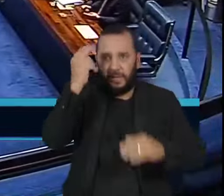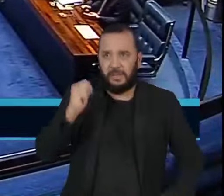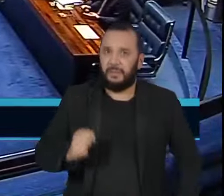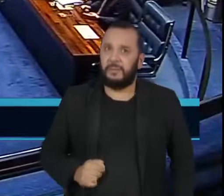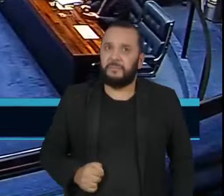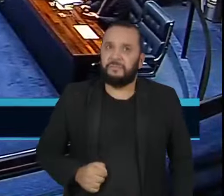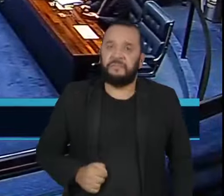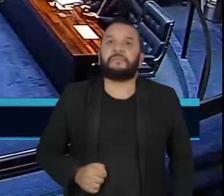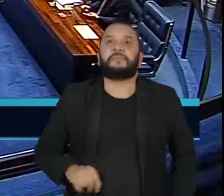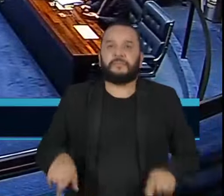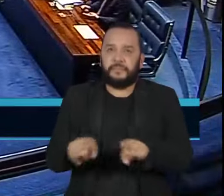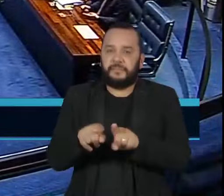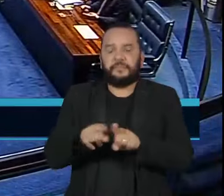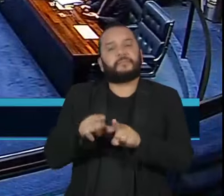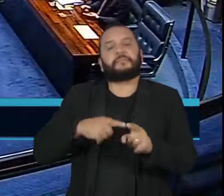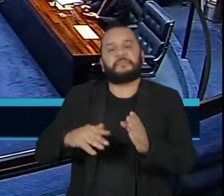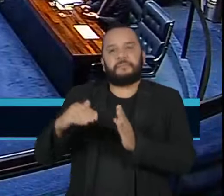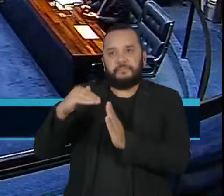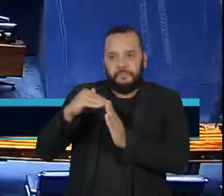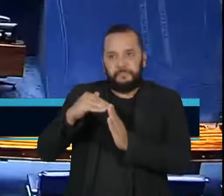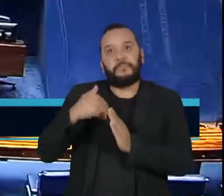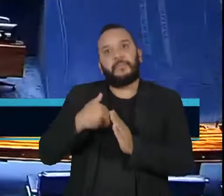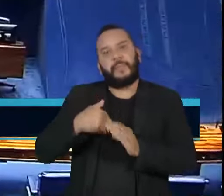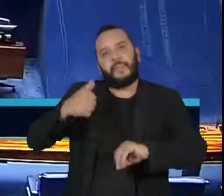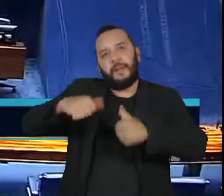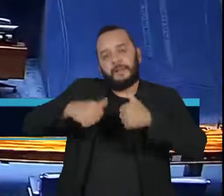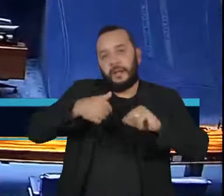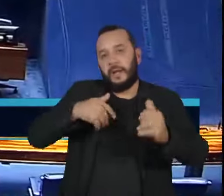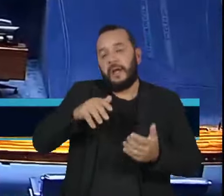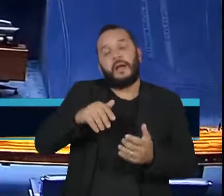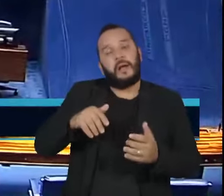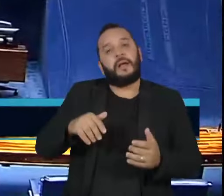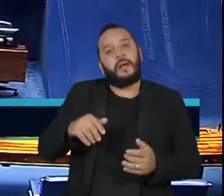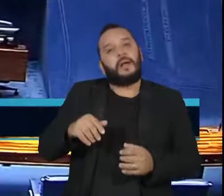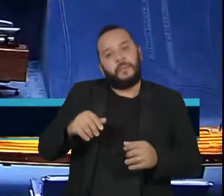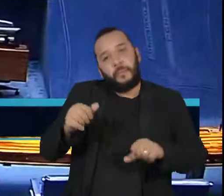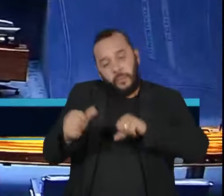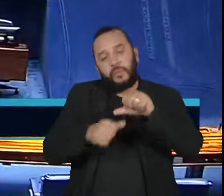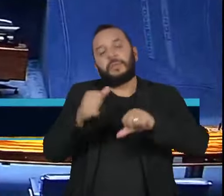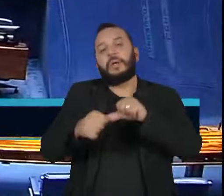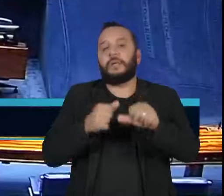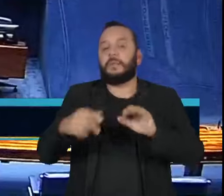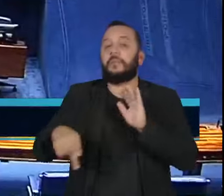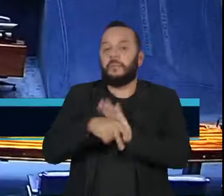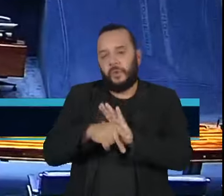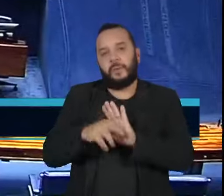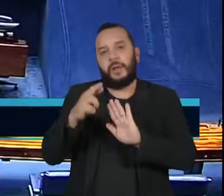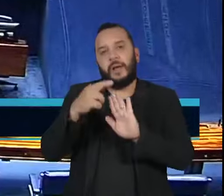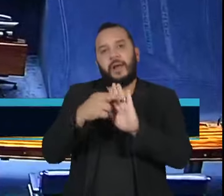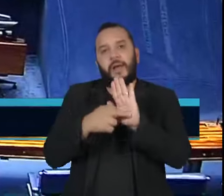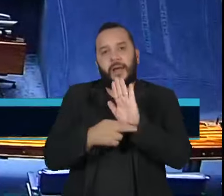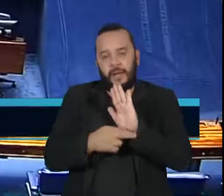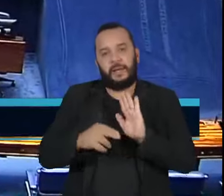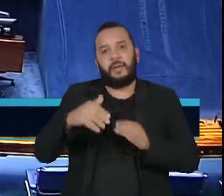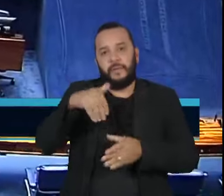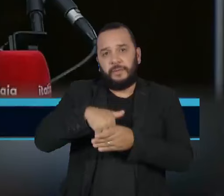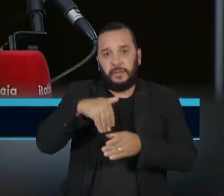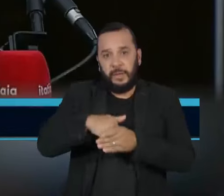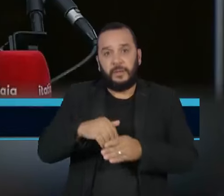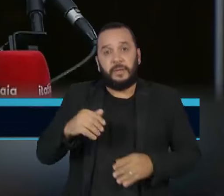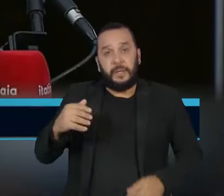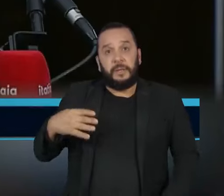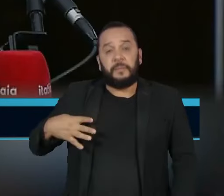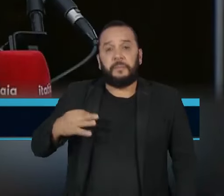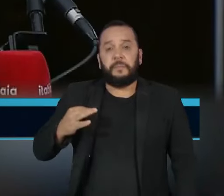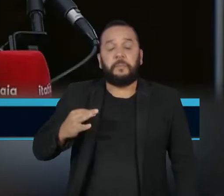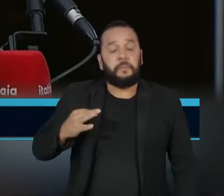o Senado analisa a reforma do Código Eleitoral. Uma das mudanças é a quarentena de 4 anos para militares que desejarem se candidatar.